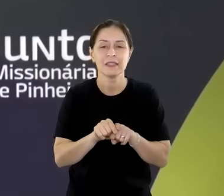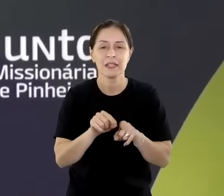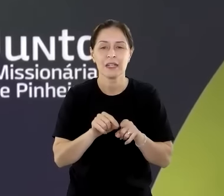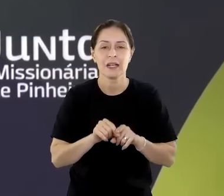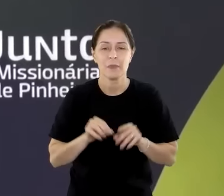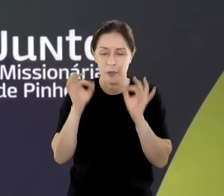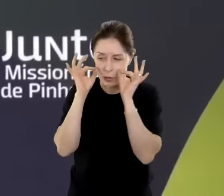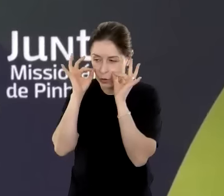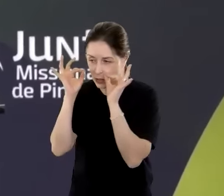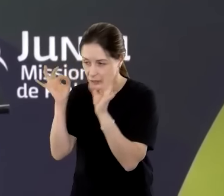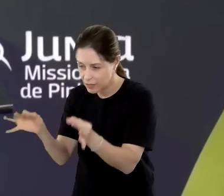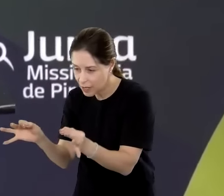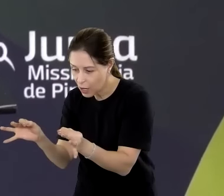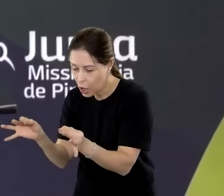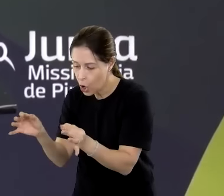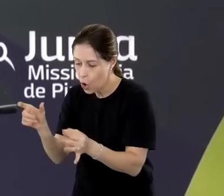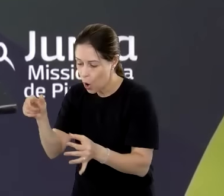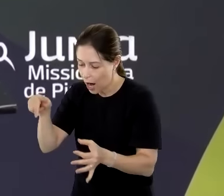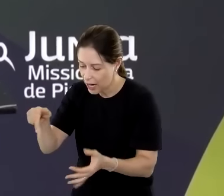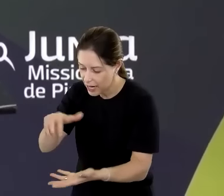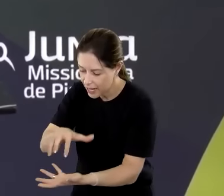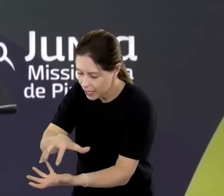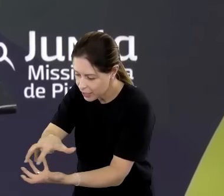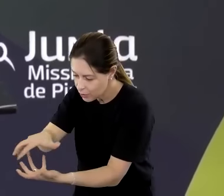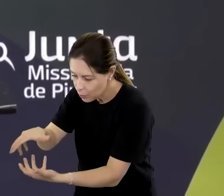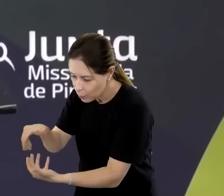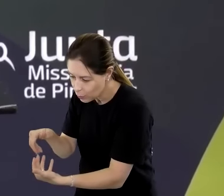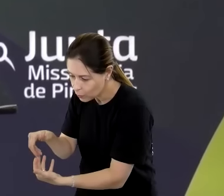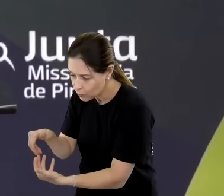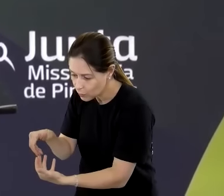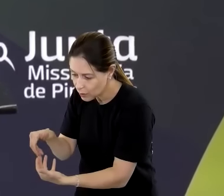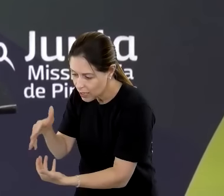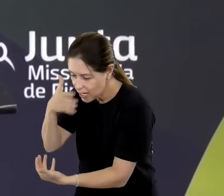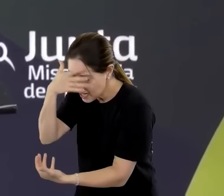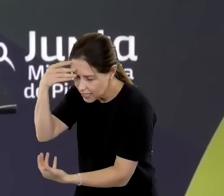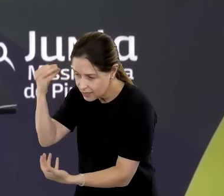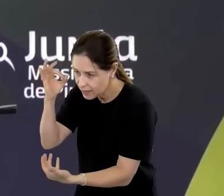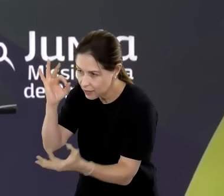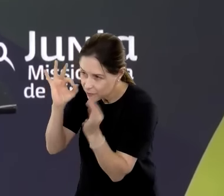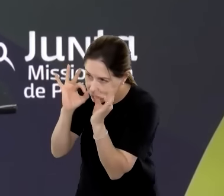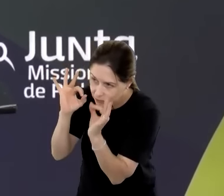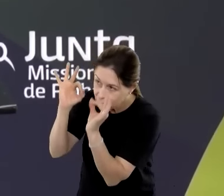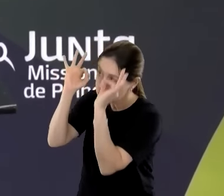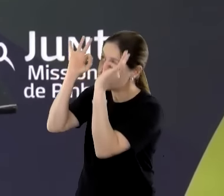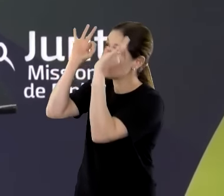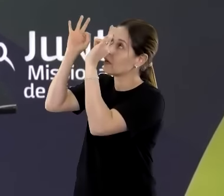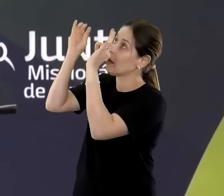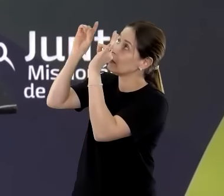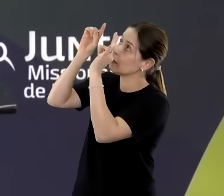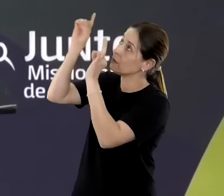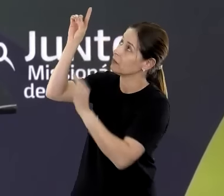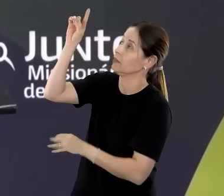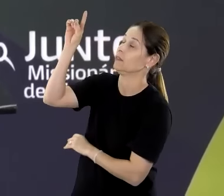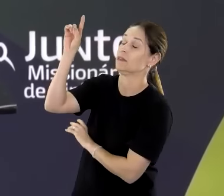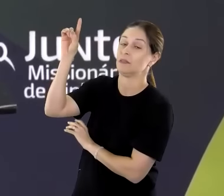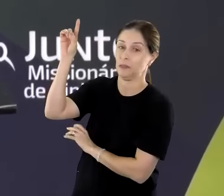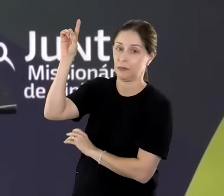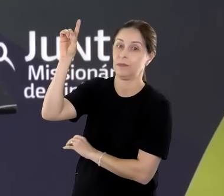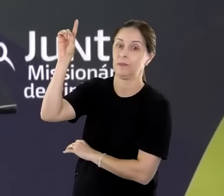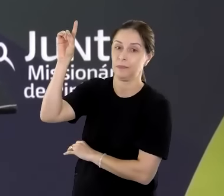a ansiedade tem o poder de tirar os nossos olhos de Deus e colocá-los nas